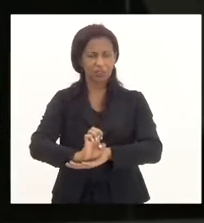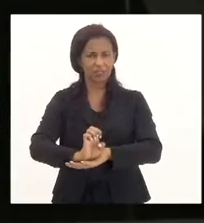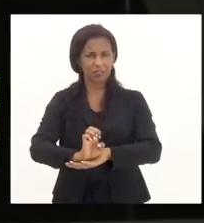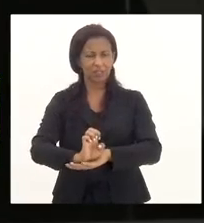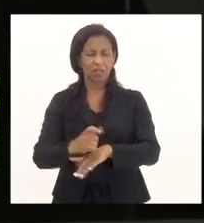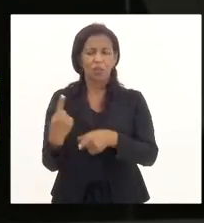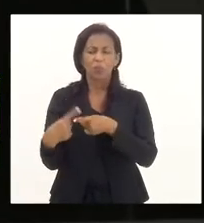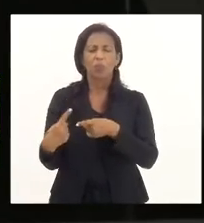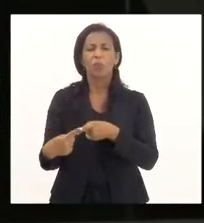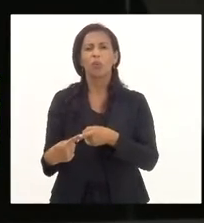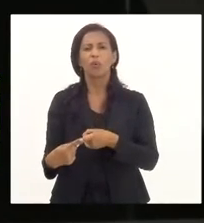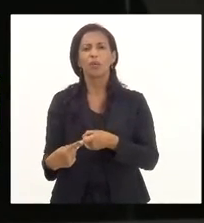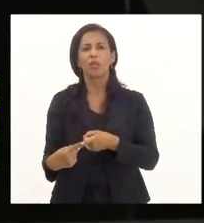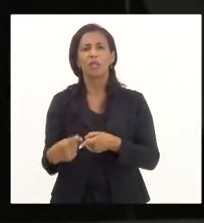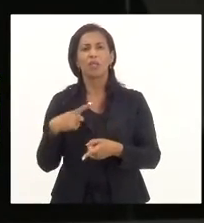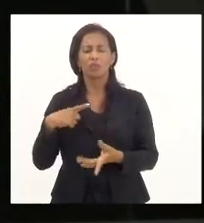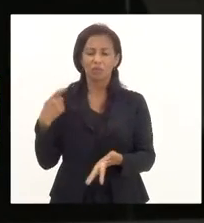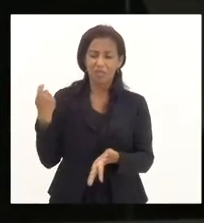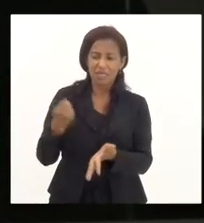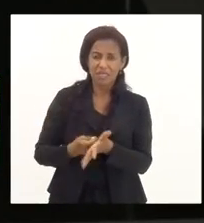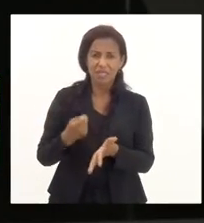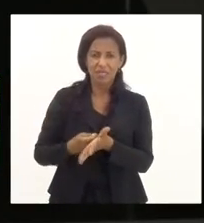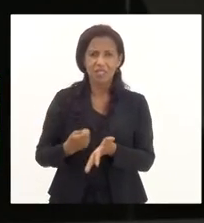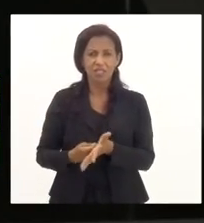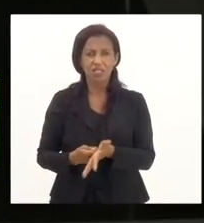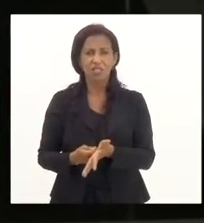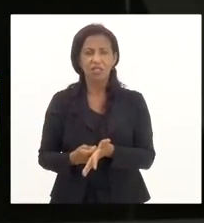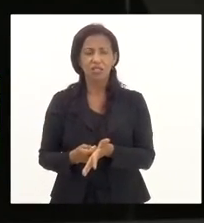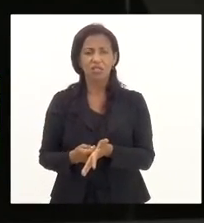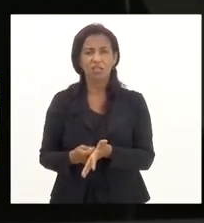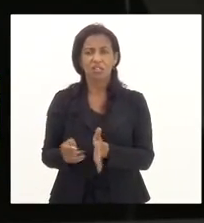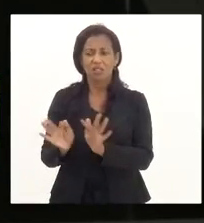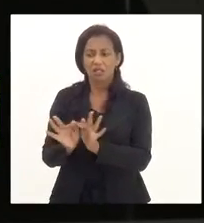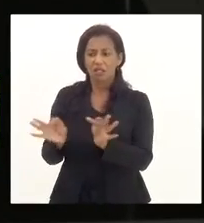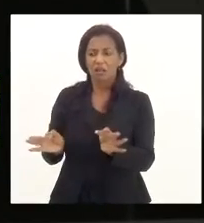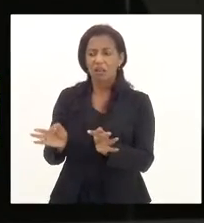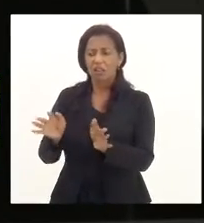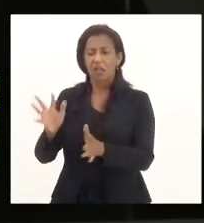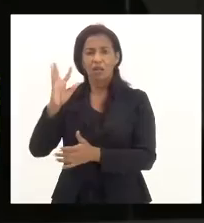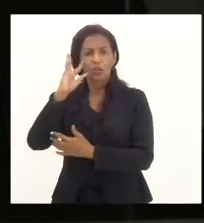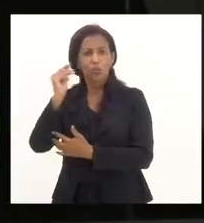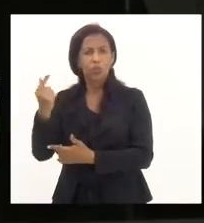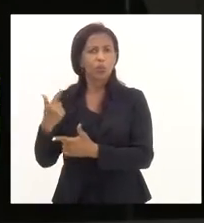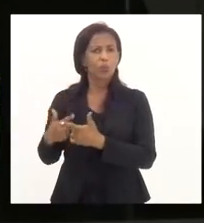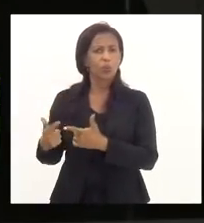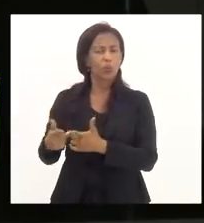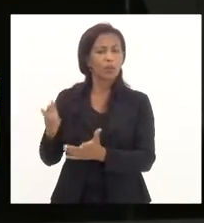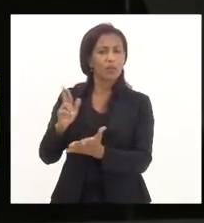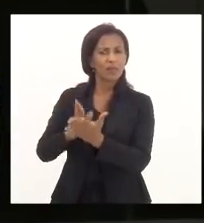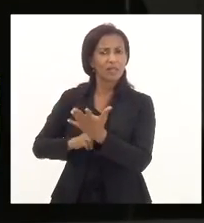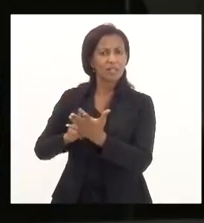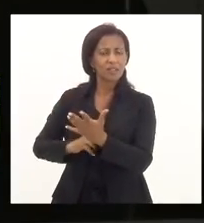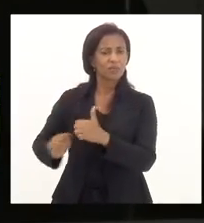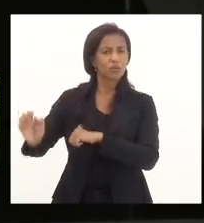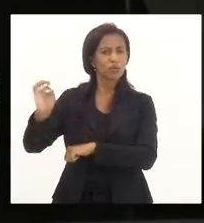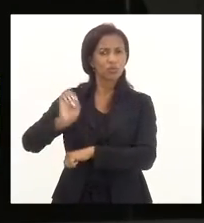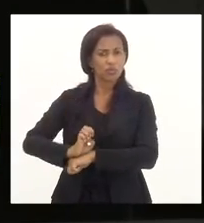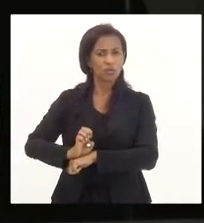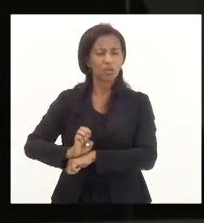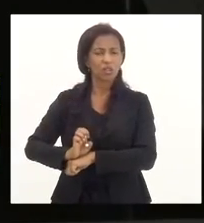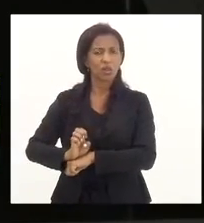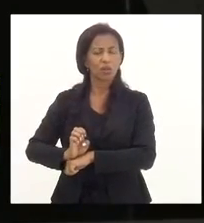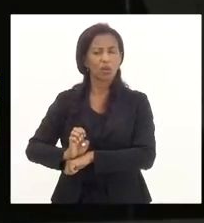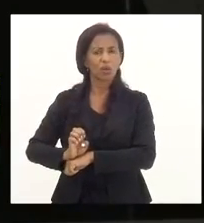e por que que eu tenho que insistir apenas na solução dos problemas da receita do estado